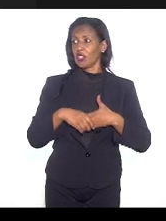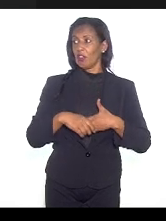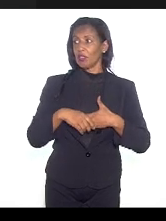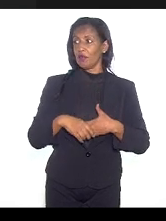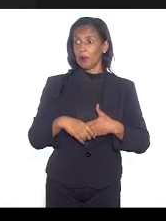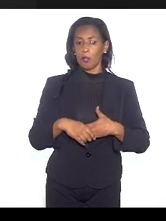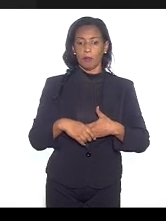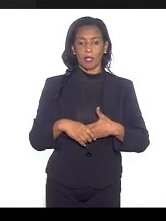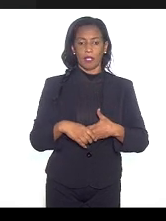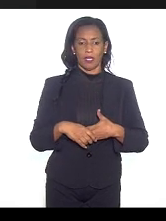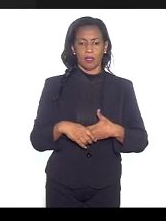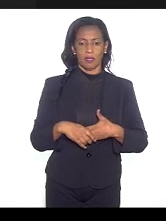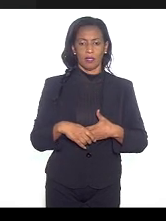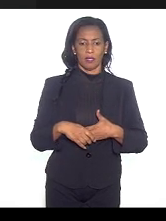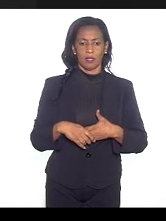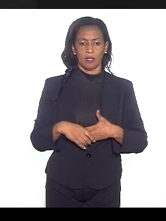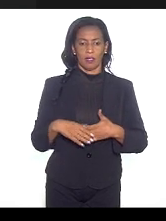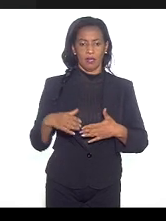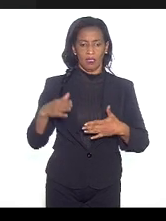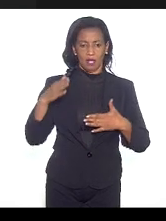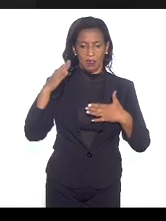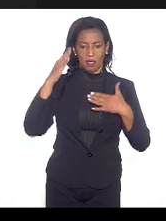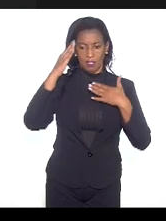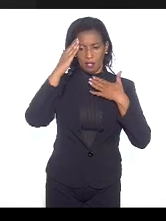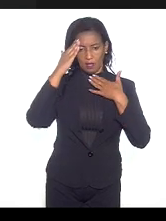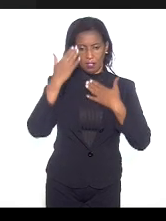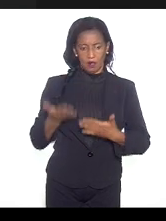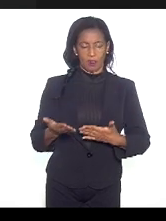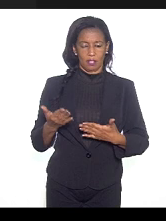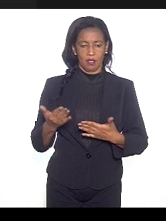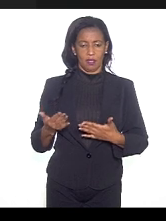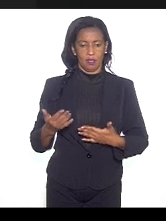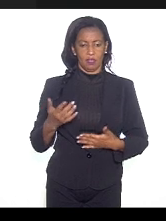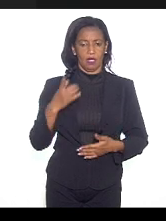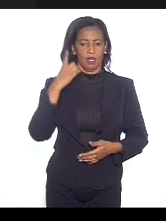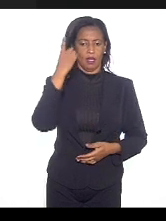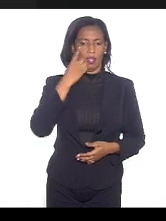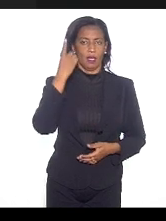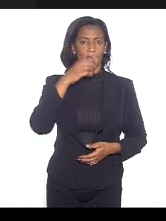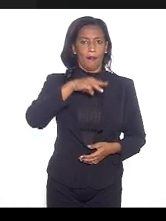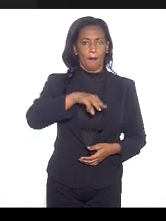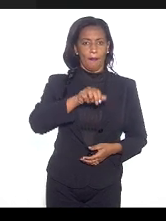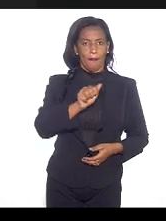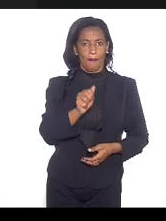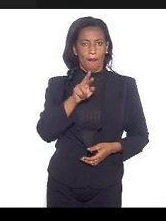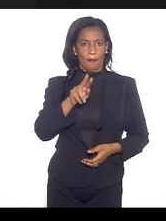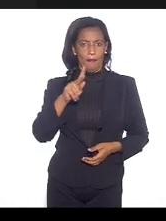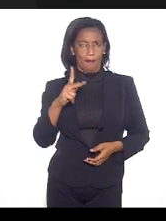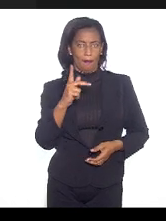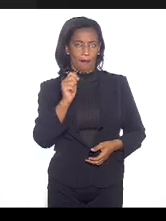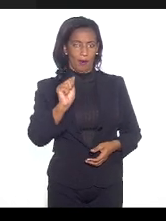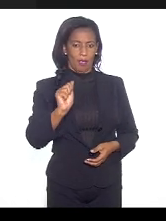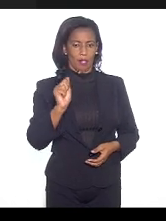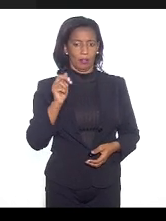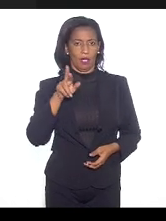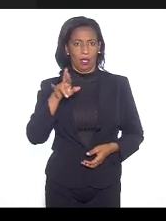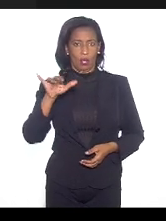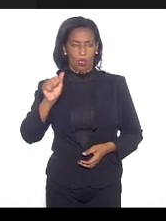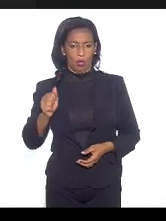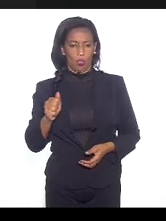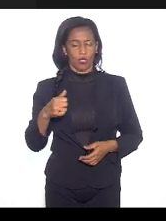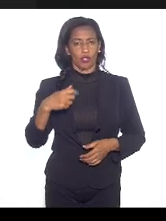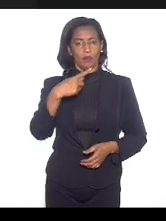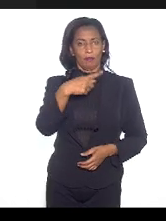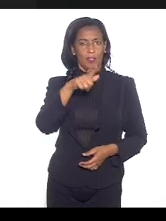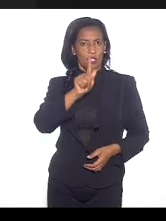presentes, agradecer as palavras carinhosas da deputada Marta Rocha, para com a Procuradoria. A